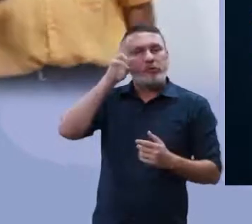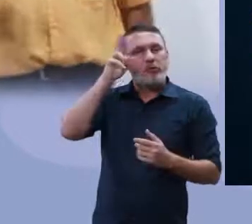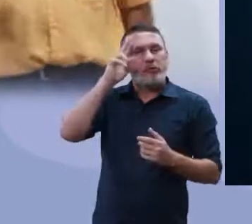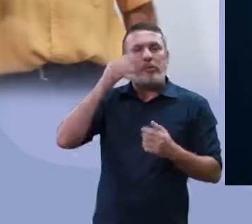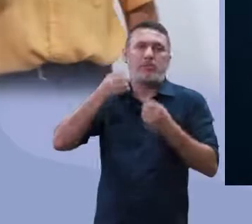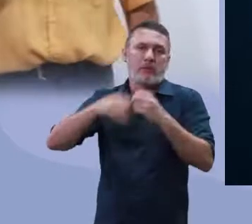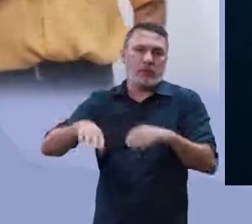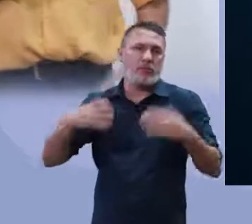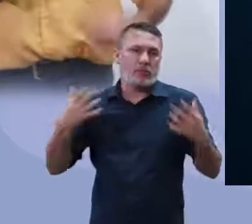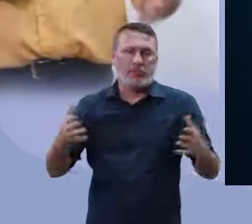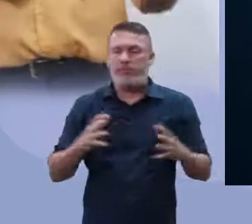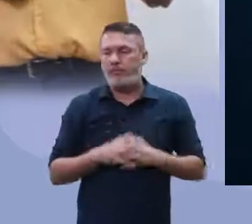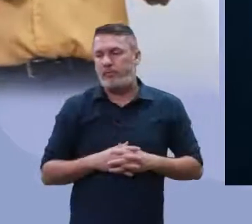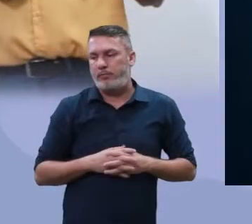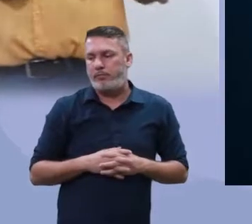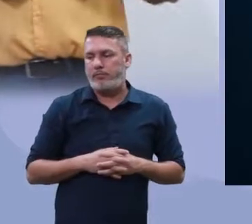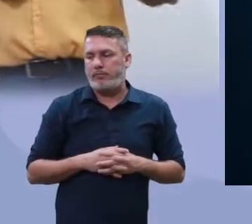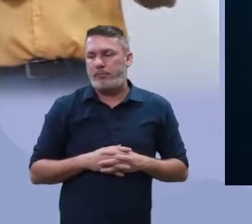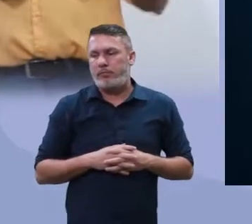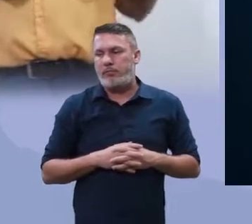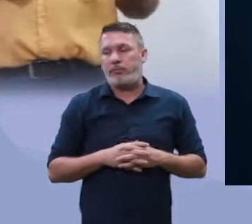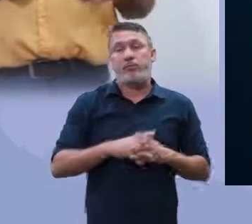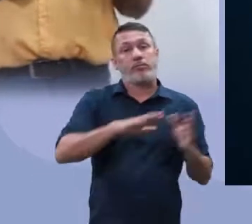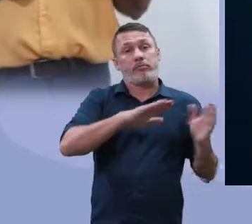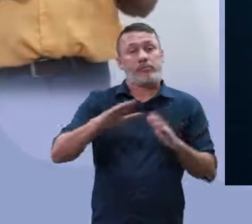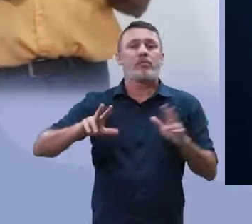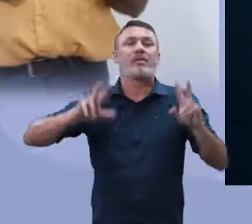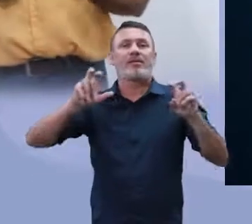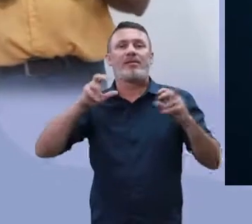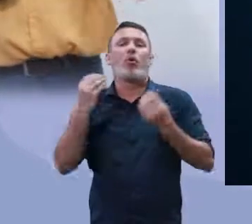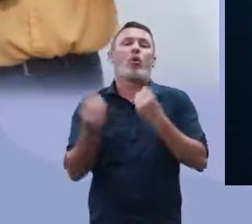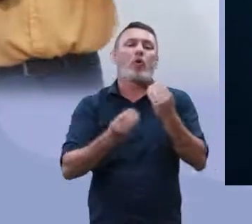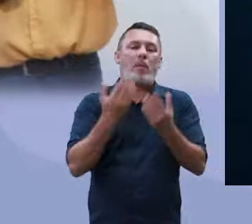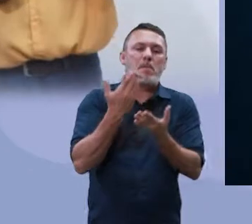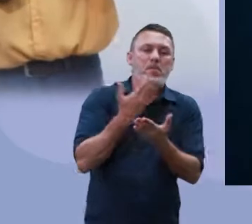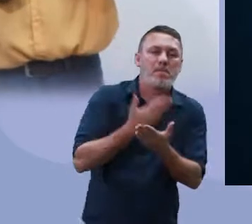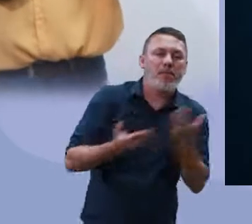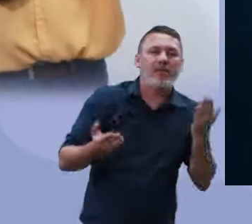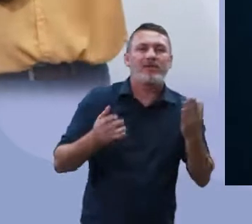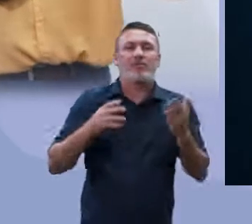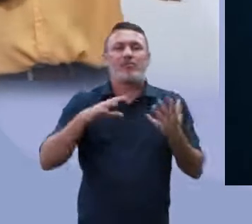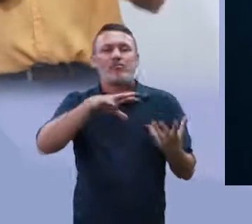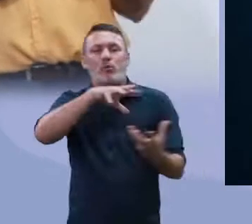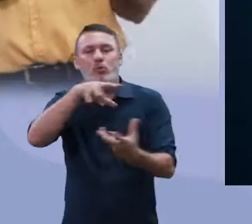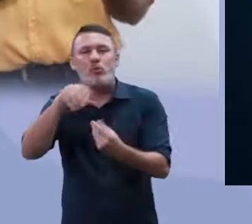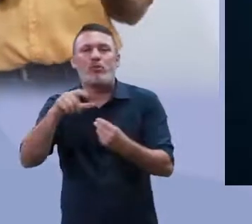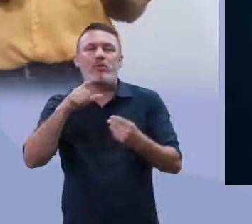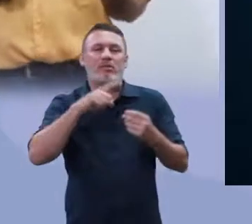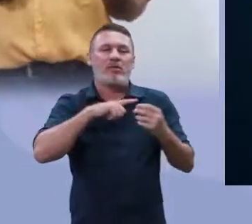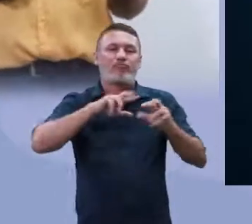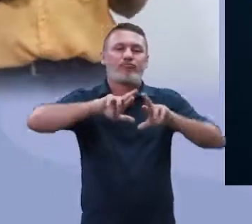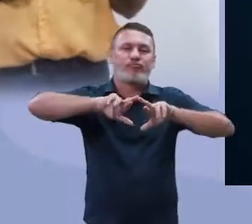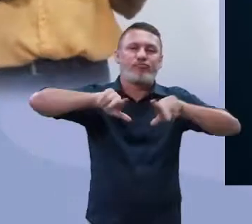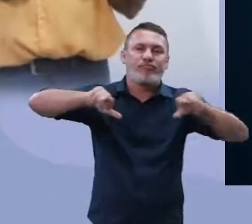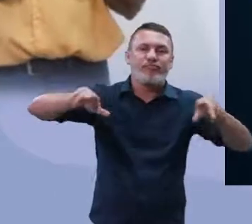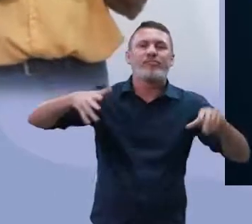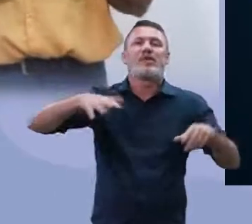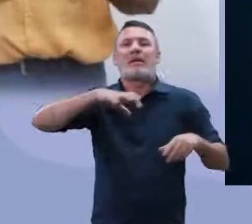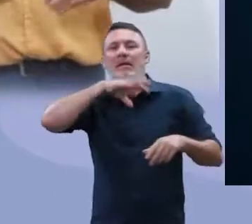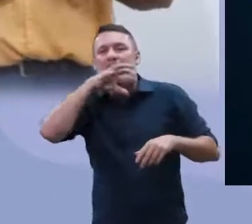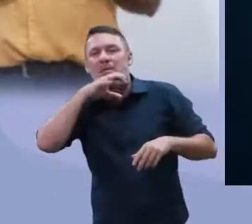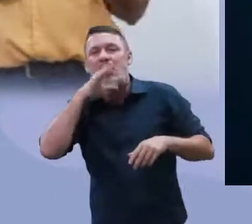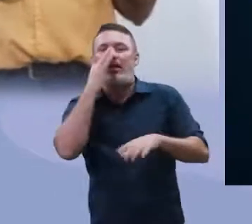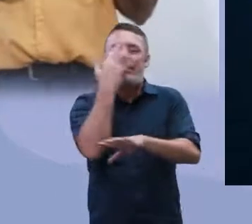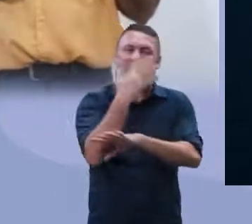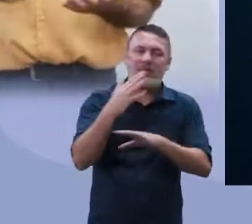muito grande. E aí, falando um pouquinho da perda da biodiversidade, né, a perda da biodiversidade é quando nós vamos ter